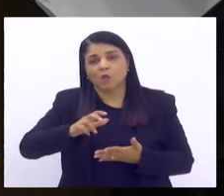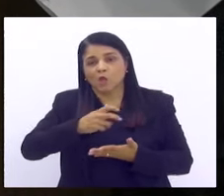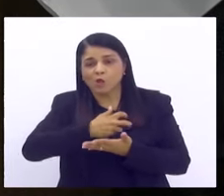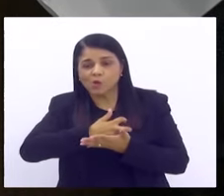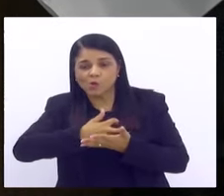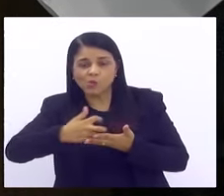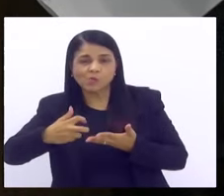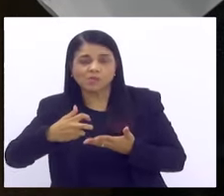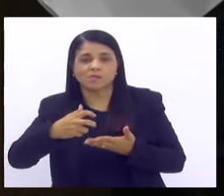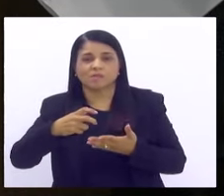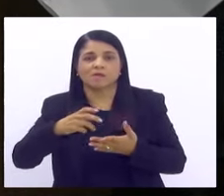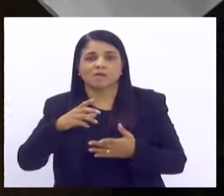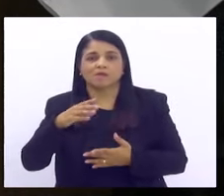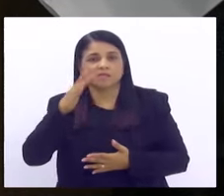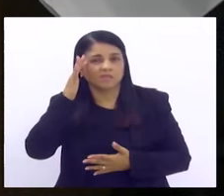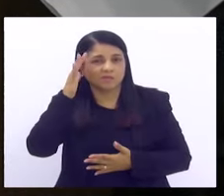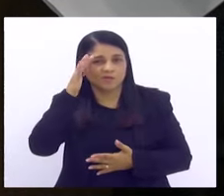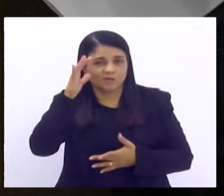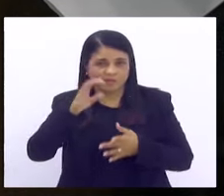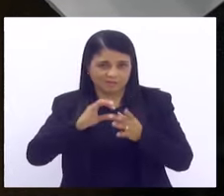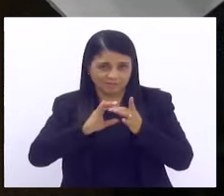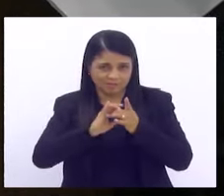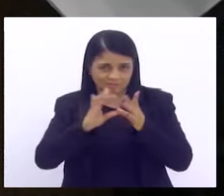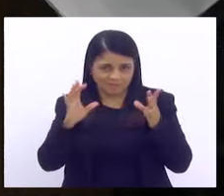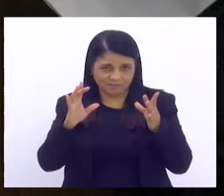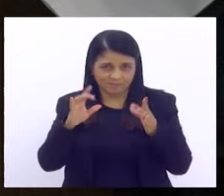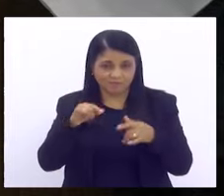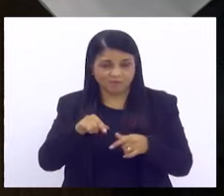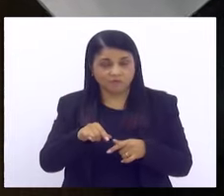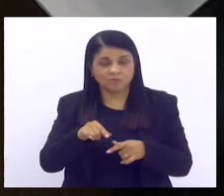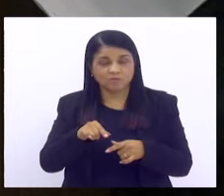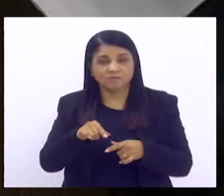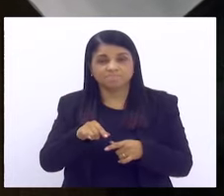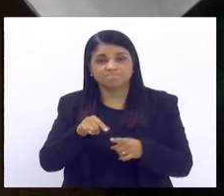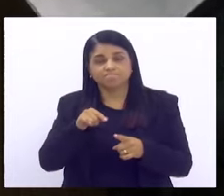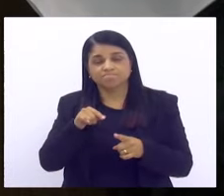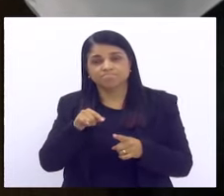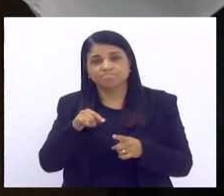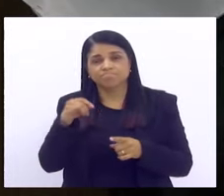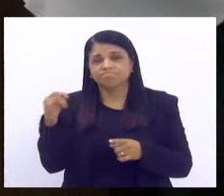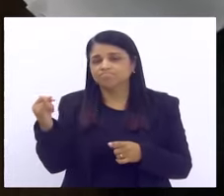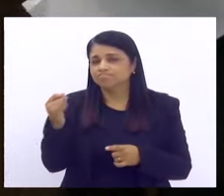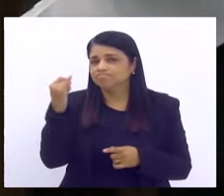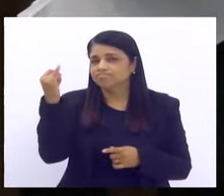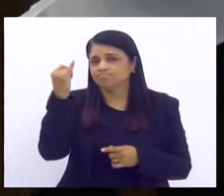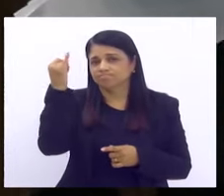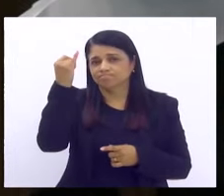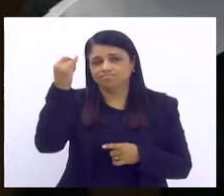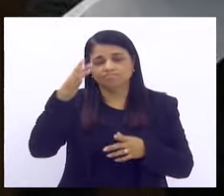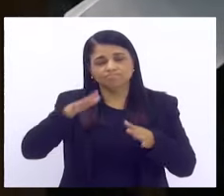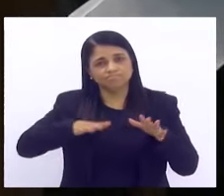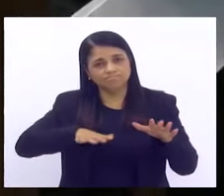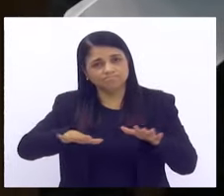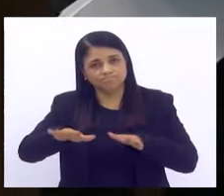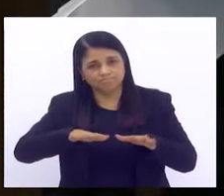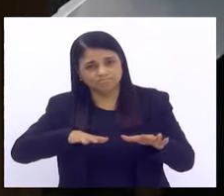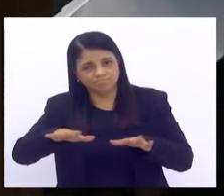da libertação foi um dos maiores e mais importantes